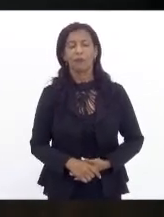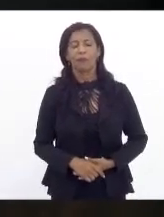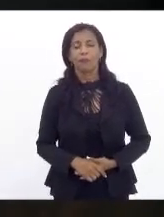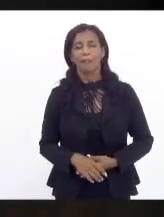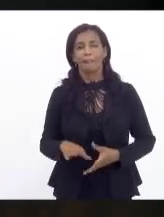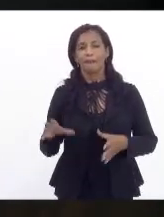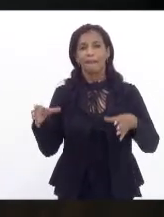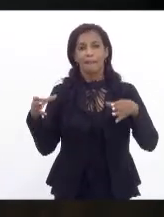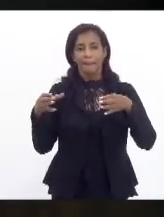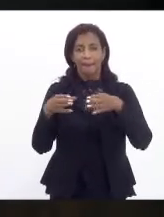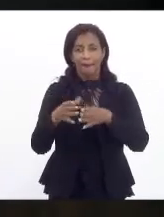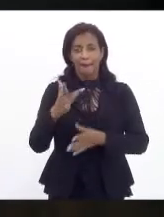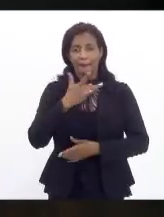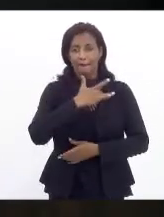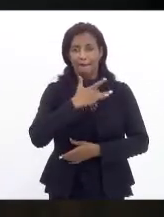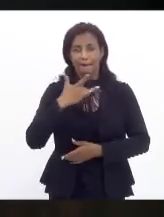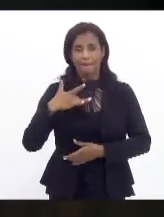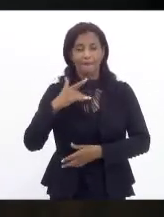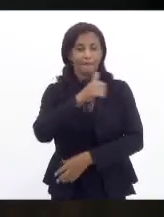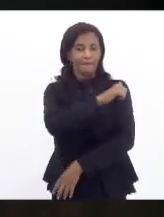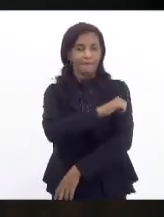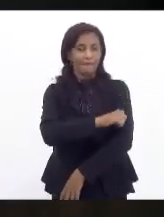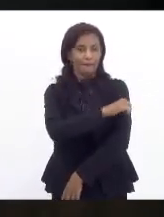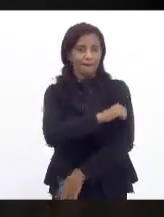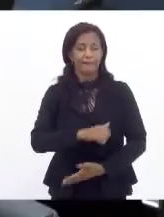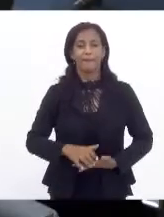Pela Comissão de Saúde, deputada enfermeira Rejane.